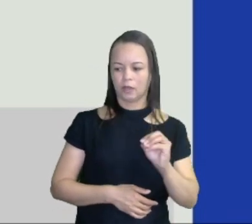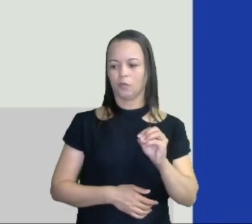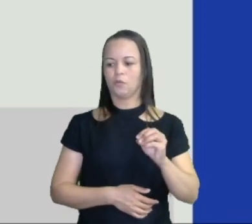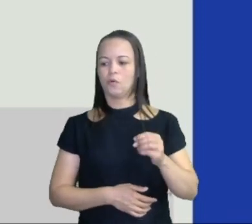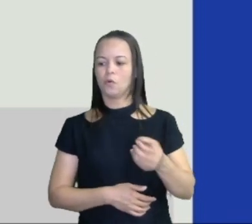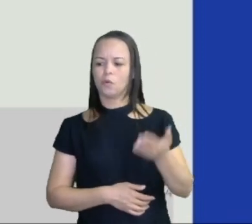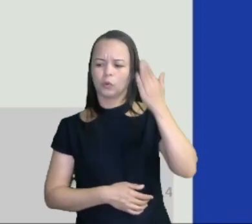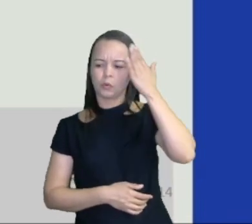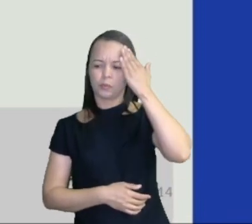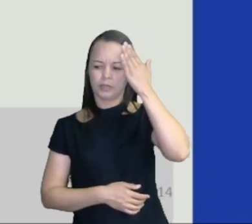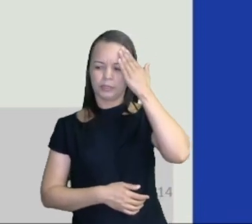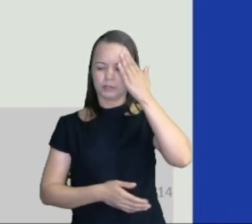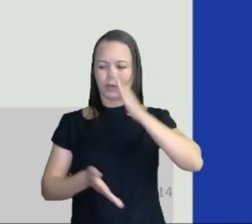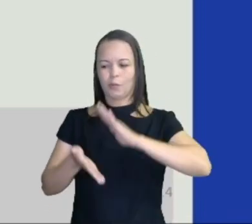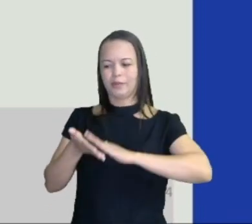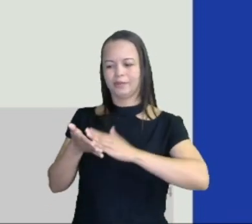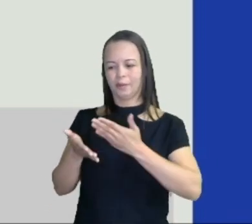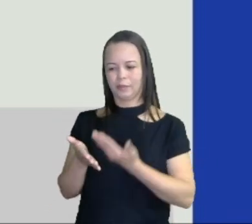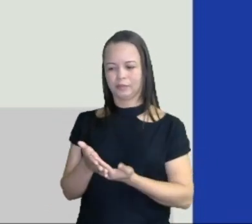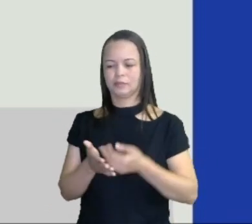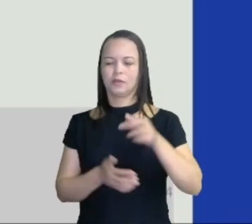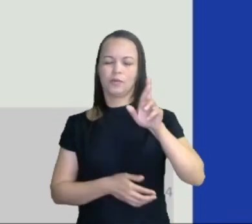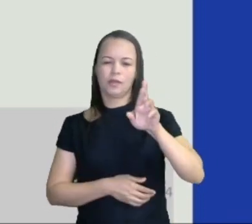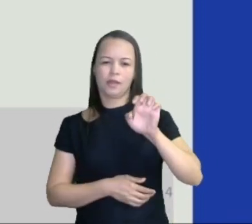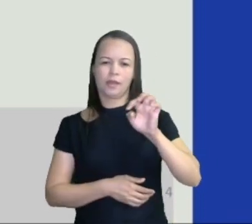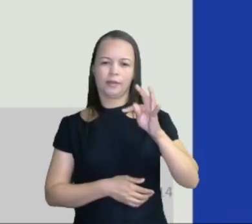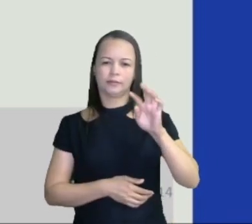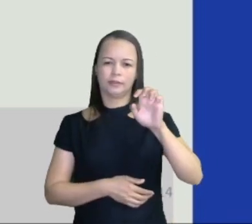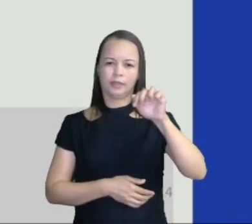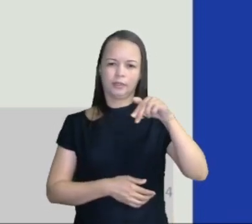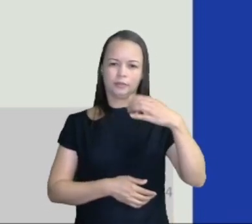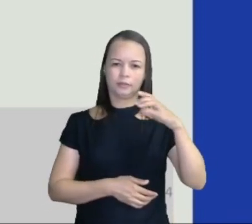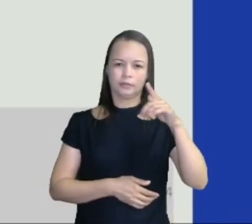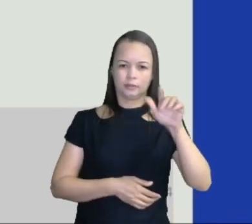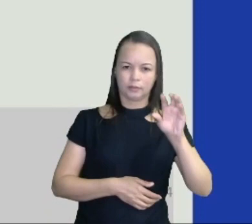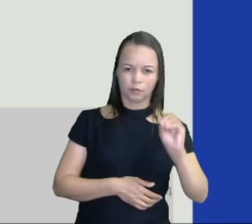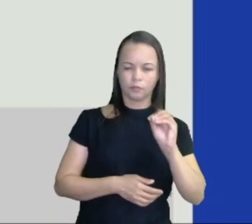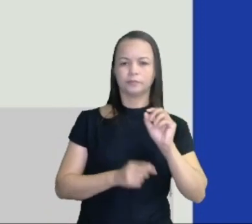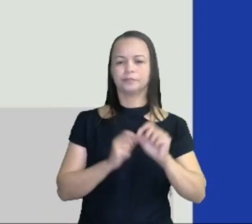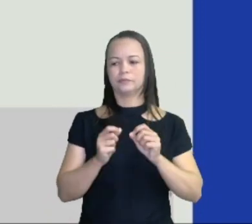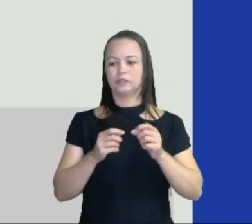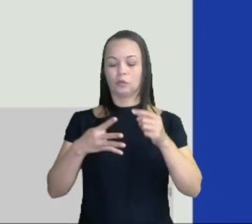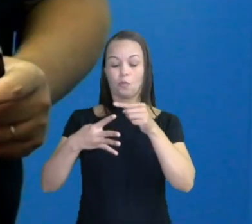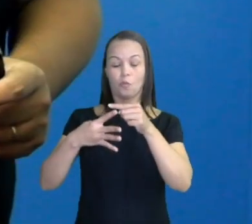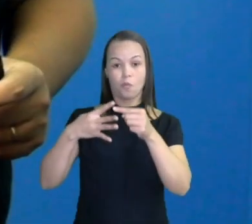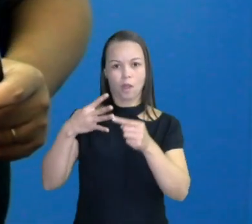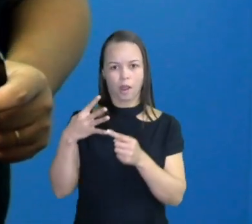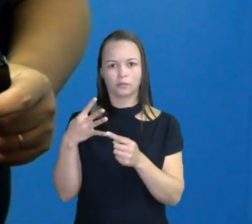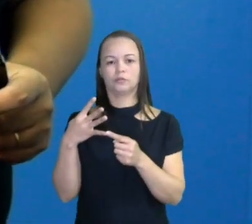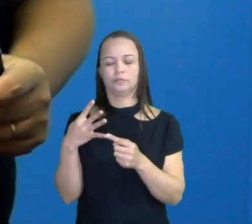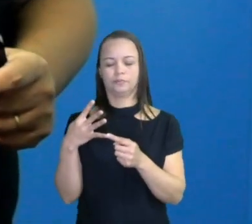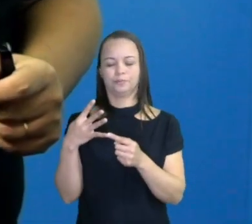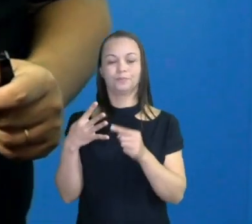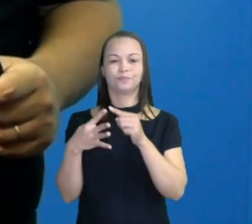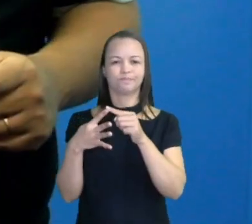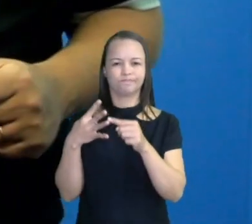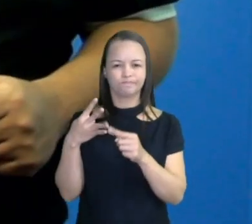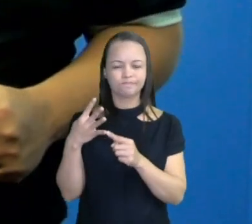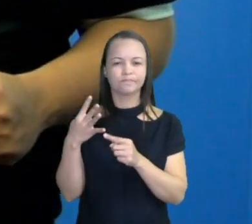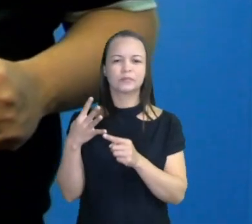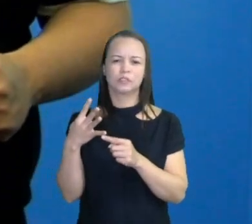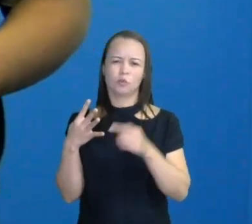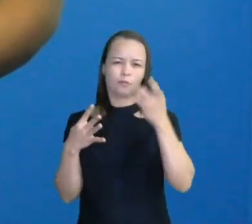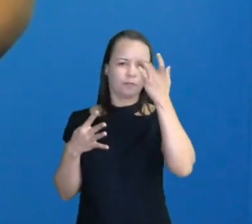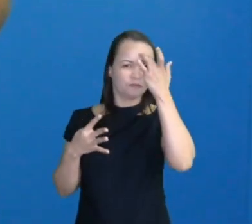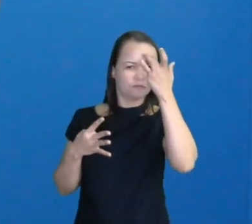interpretação e retenção. Volta para mim. Gente, esses 4 são